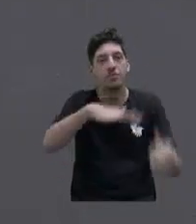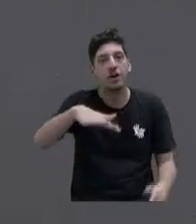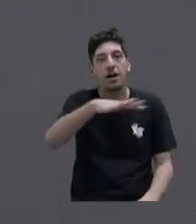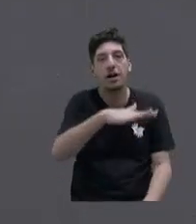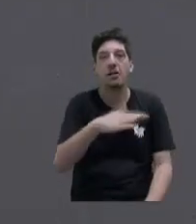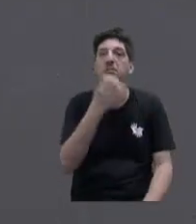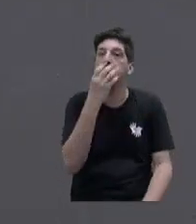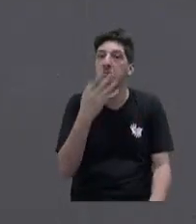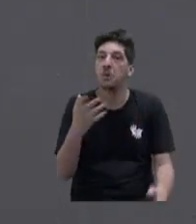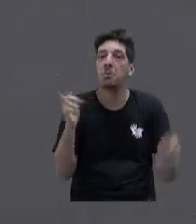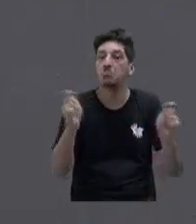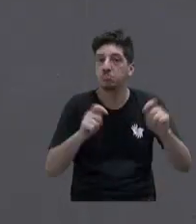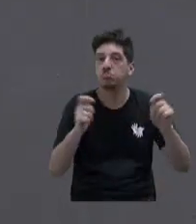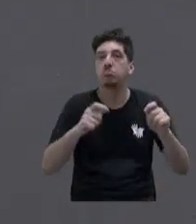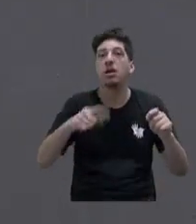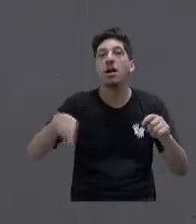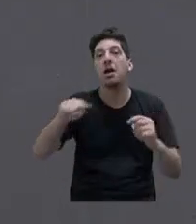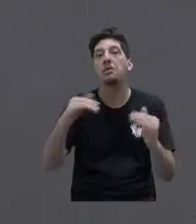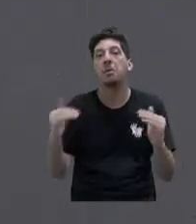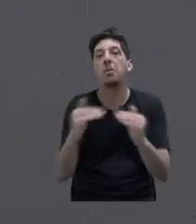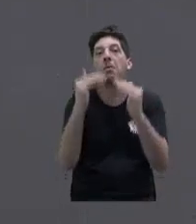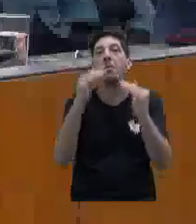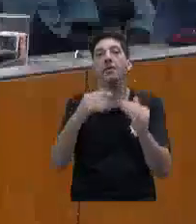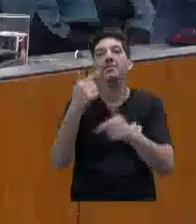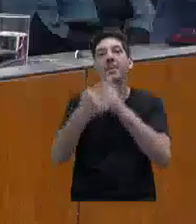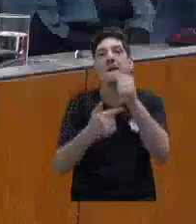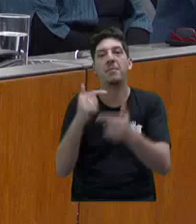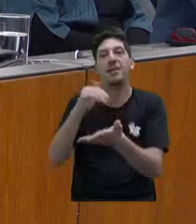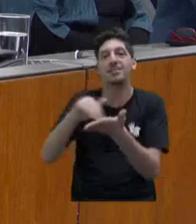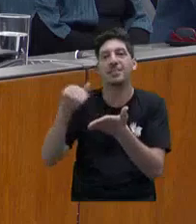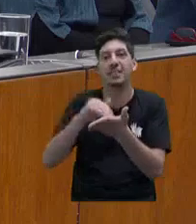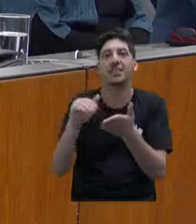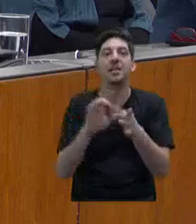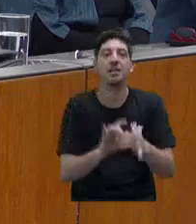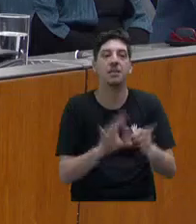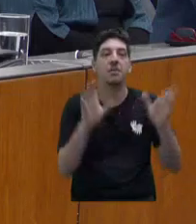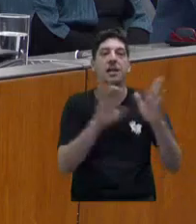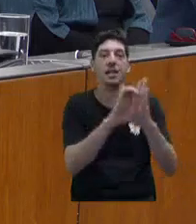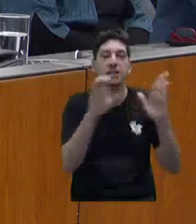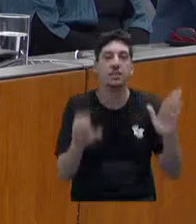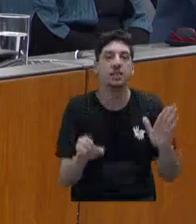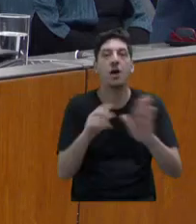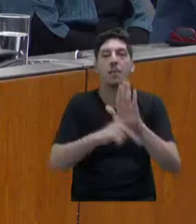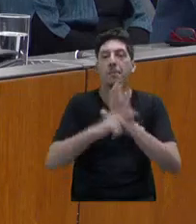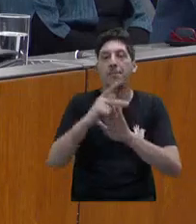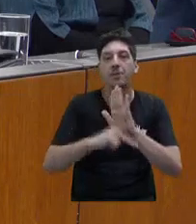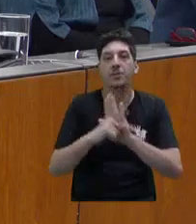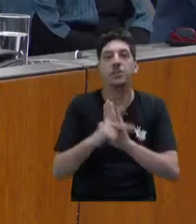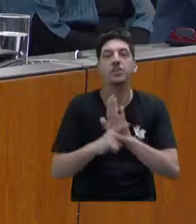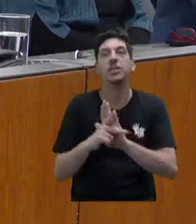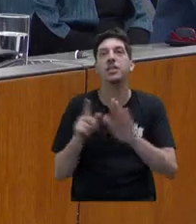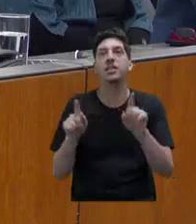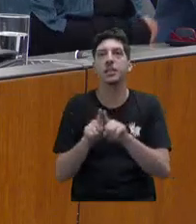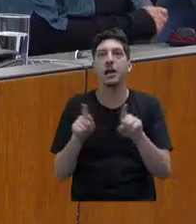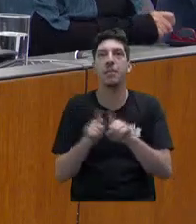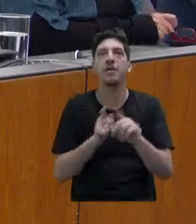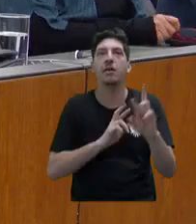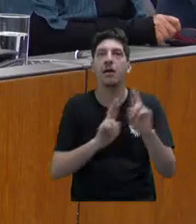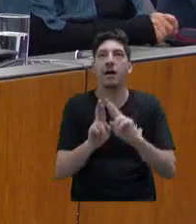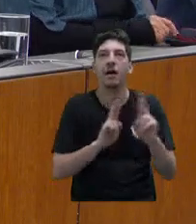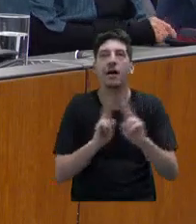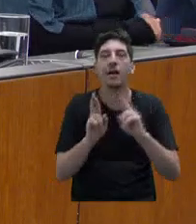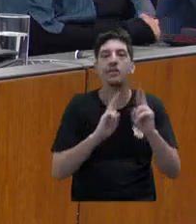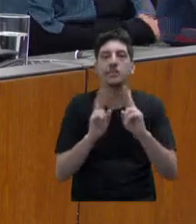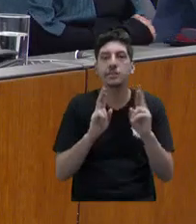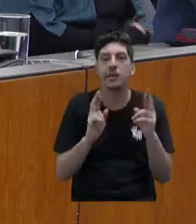E isso parte muito do que vocês têm feito na secretaria, de abrir projetos, editais, de terem essa relação próxima